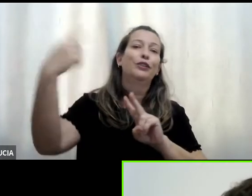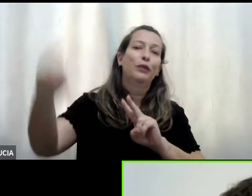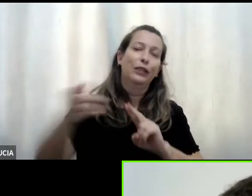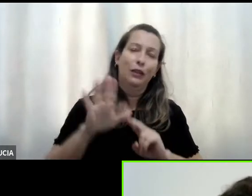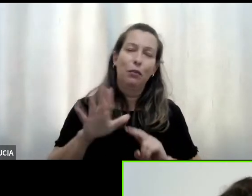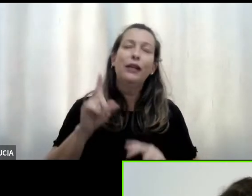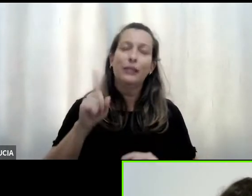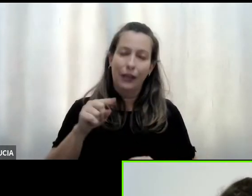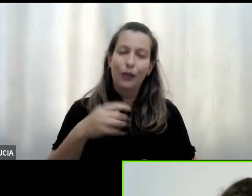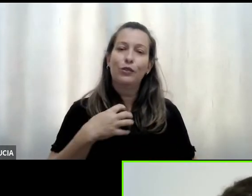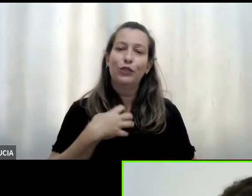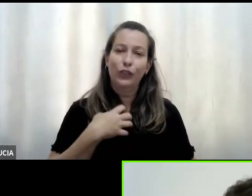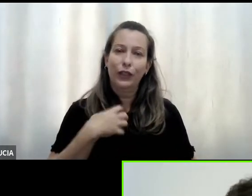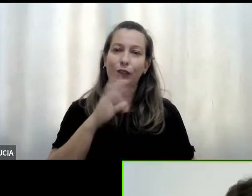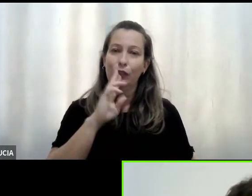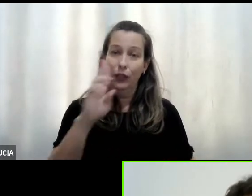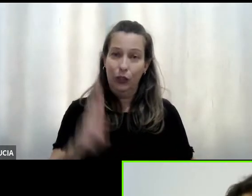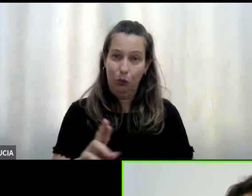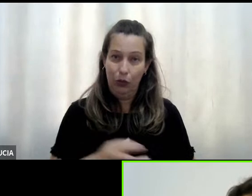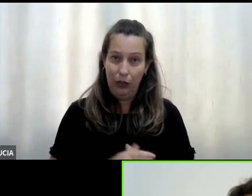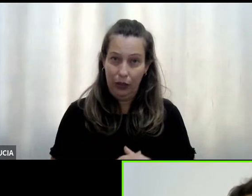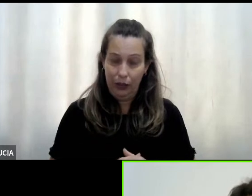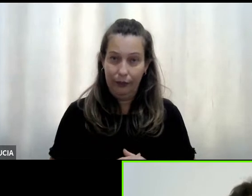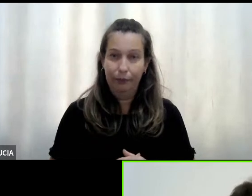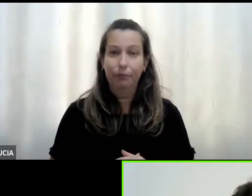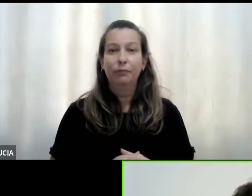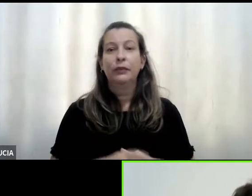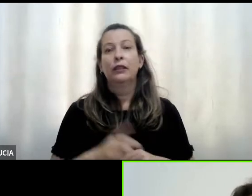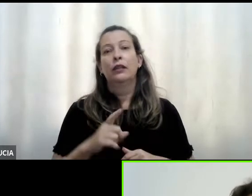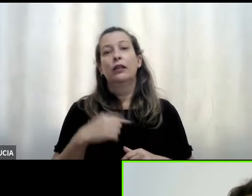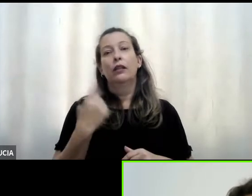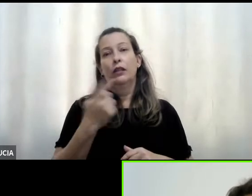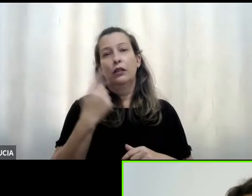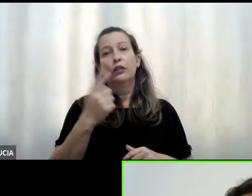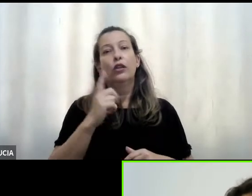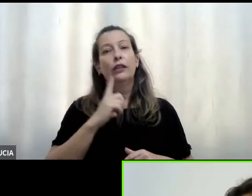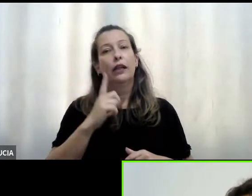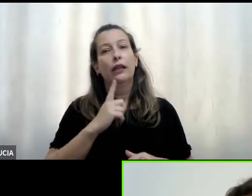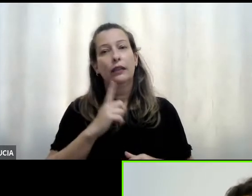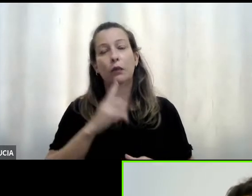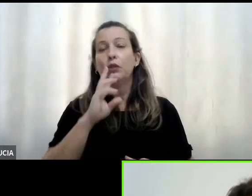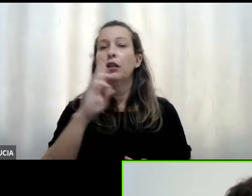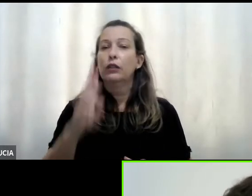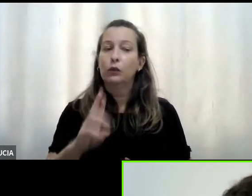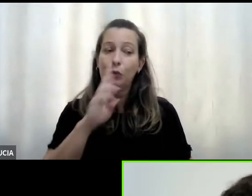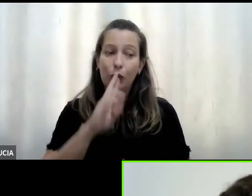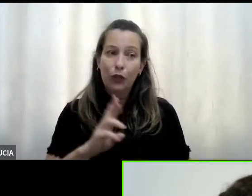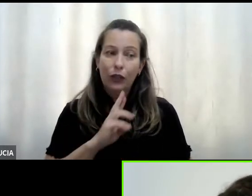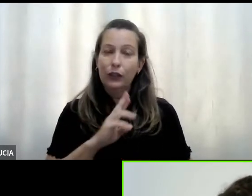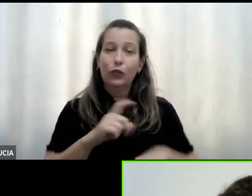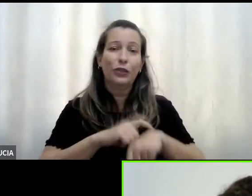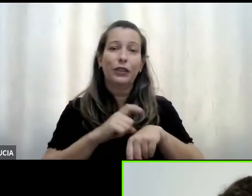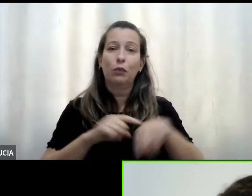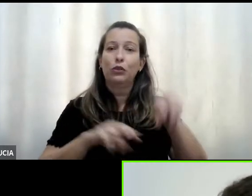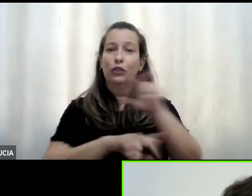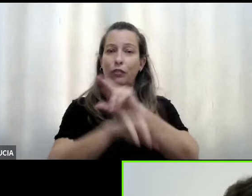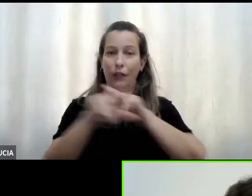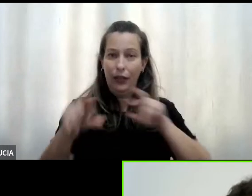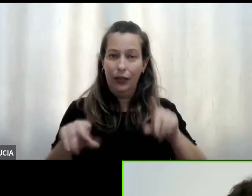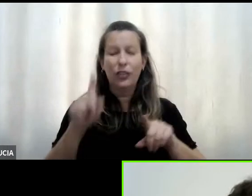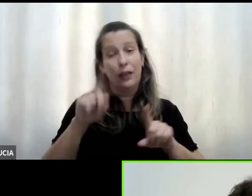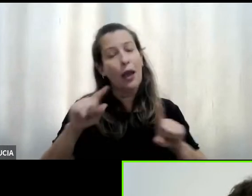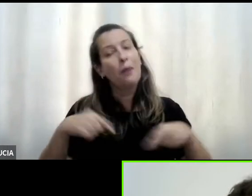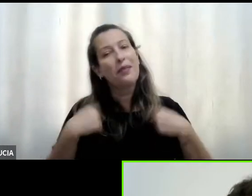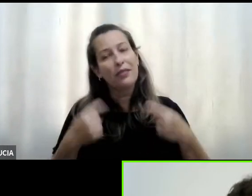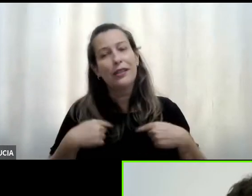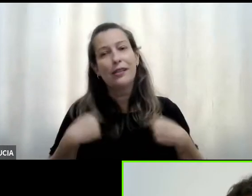né? A própria rádio está lidando com perguntas, ela responde com tempos, às vezes, que são diferentes. Então, assim, acho que é uma provocação que casa